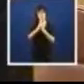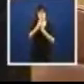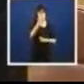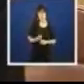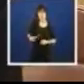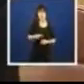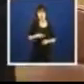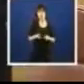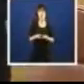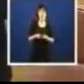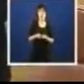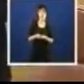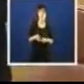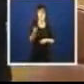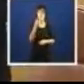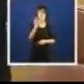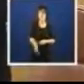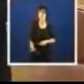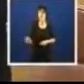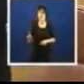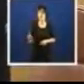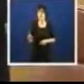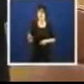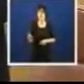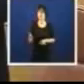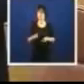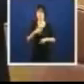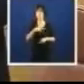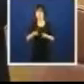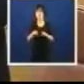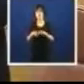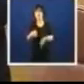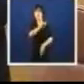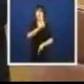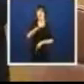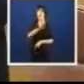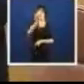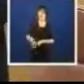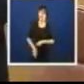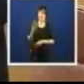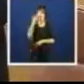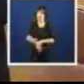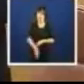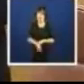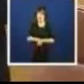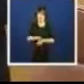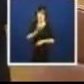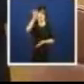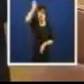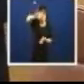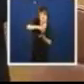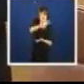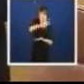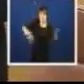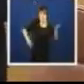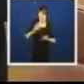é para tomar a broma, por moito de que roce o esperpento. A imaxe da capital de Galiza feita